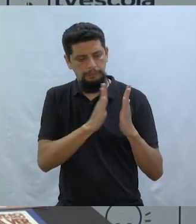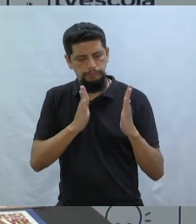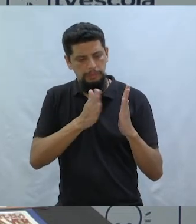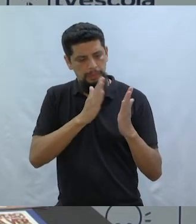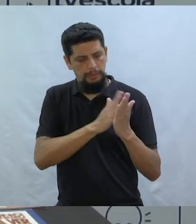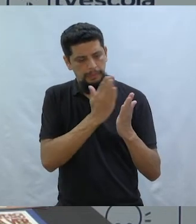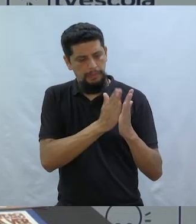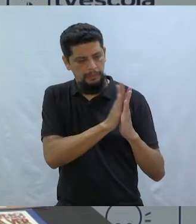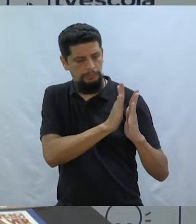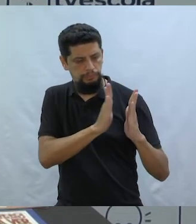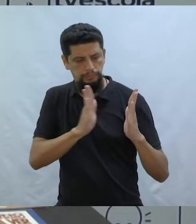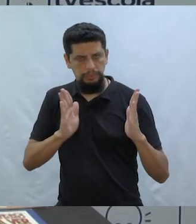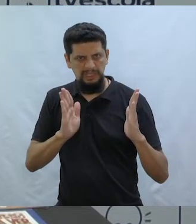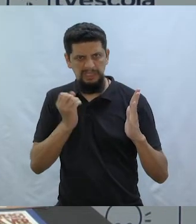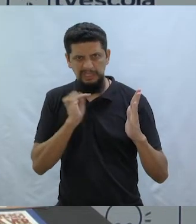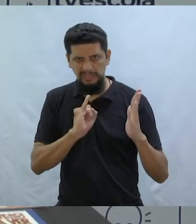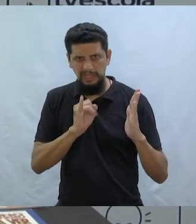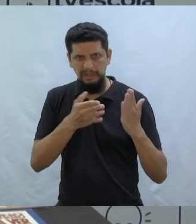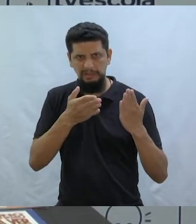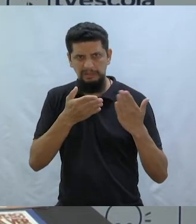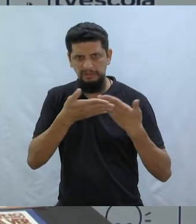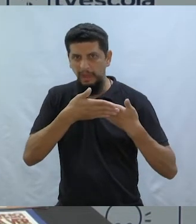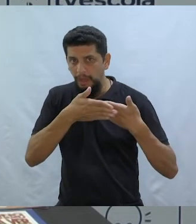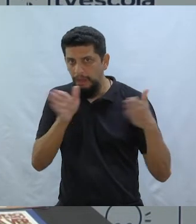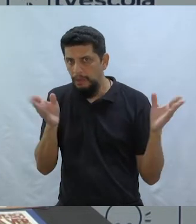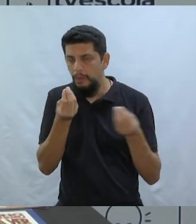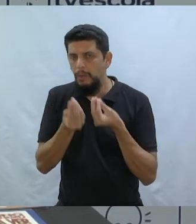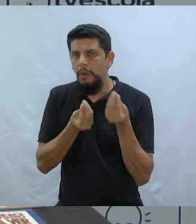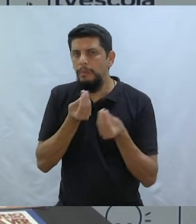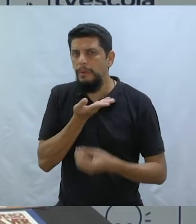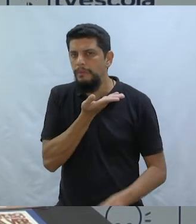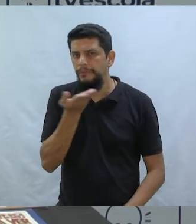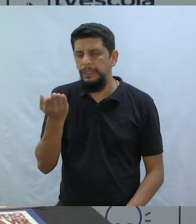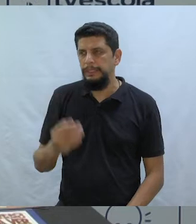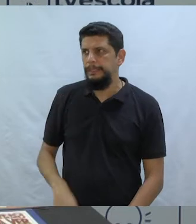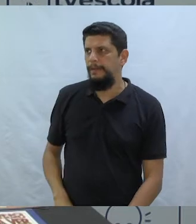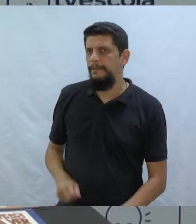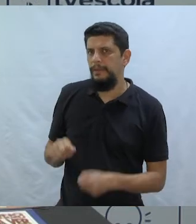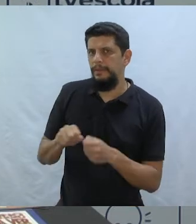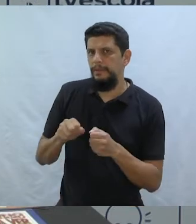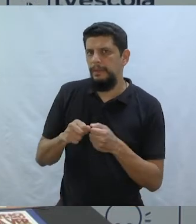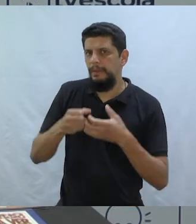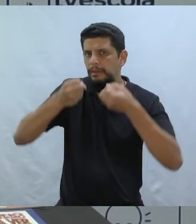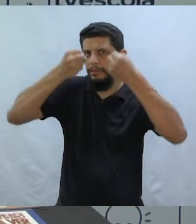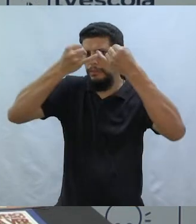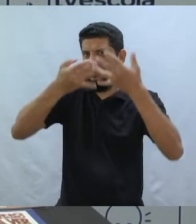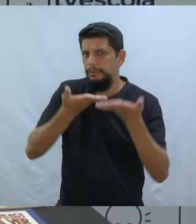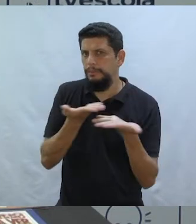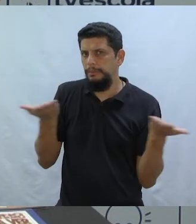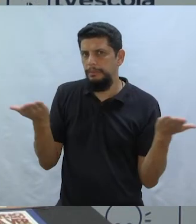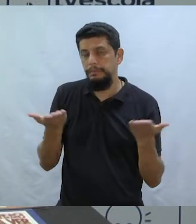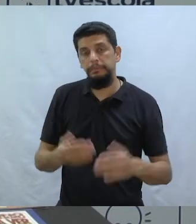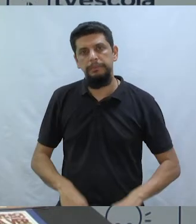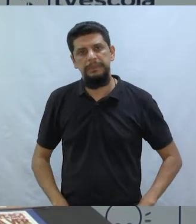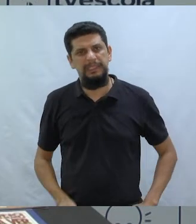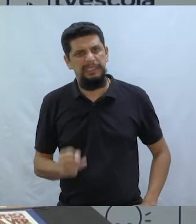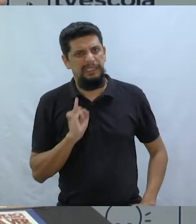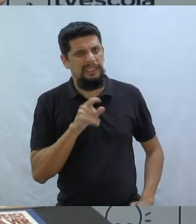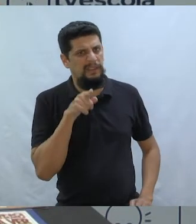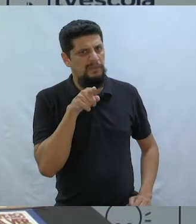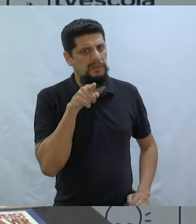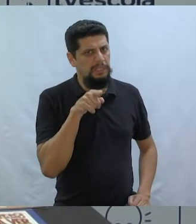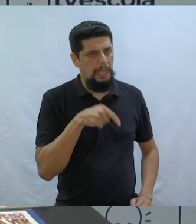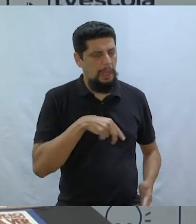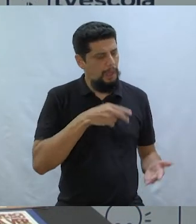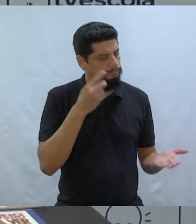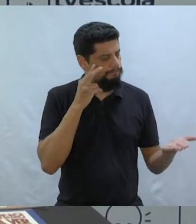a biblioteca se a biblioteca estivesse fechada como que você ia chegar o que que você ia falar para isso Será